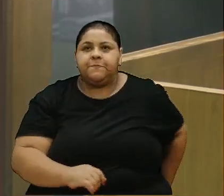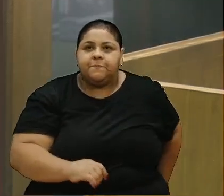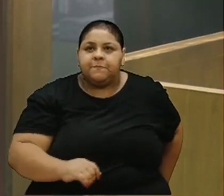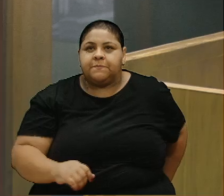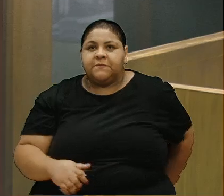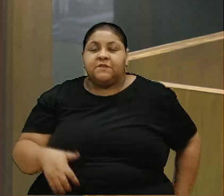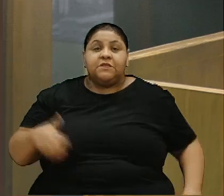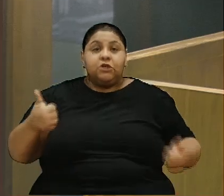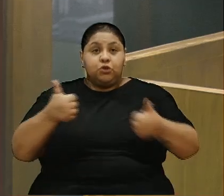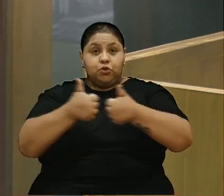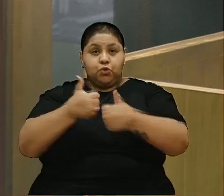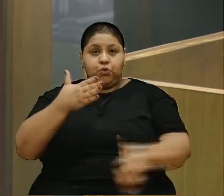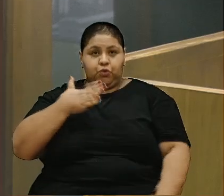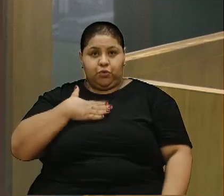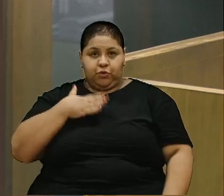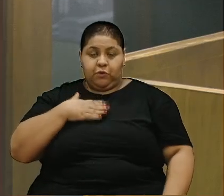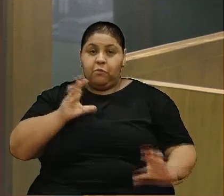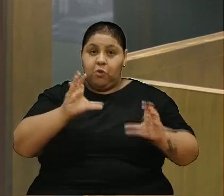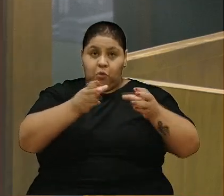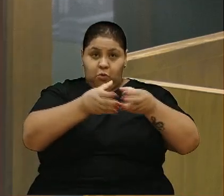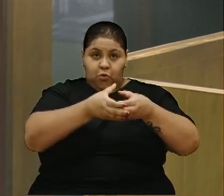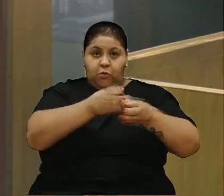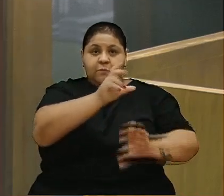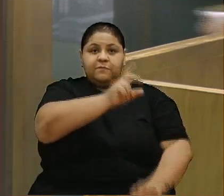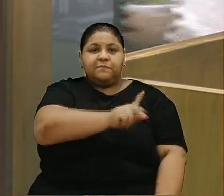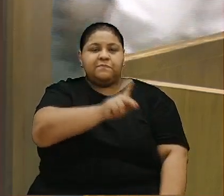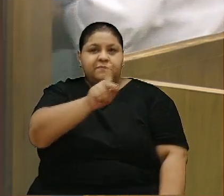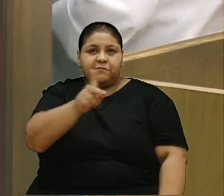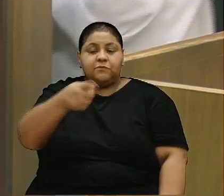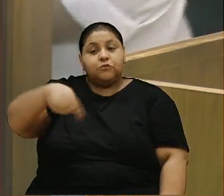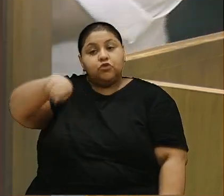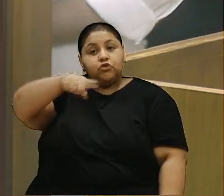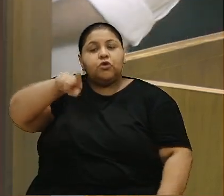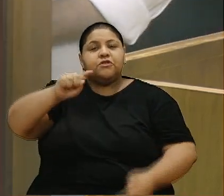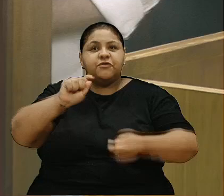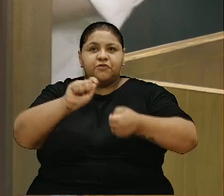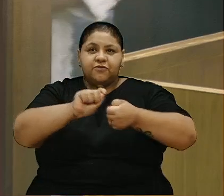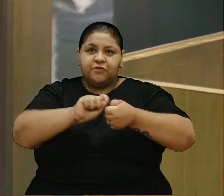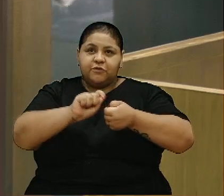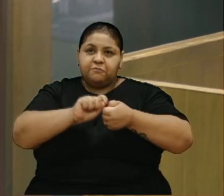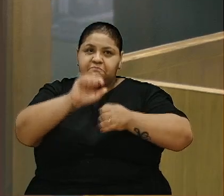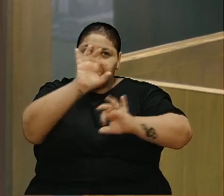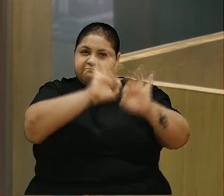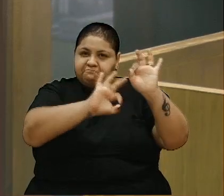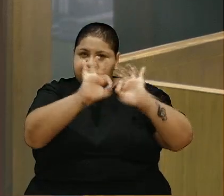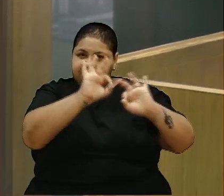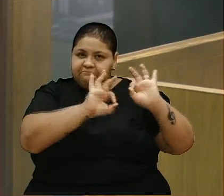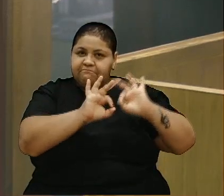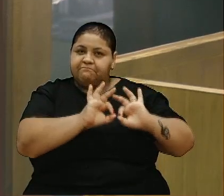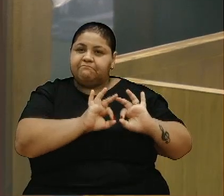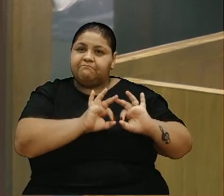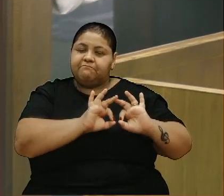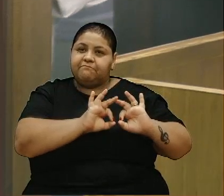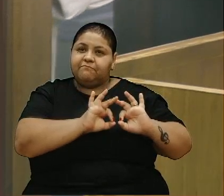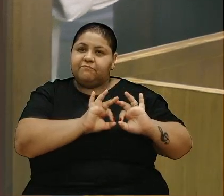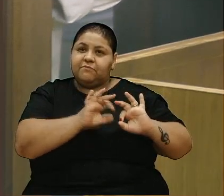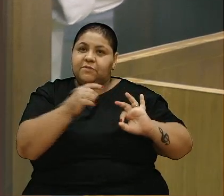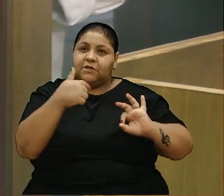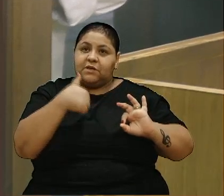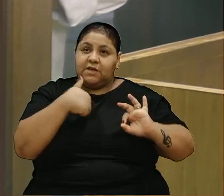Junto com a minha equipe de professores, nós fizemos um planejamento, o qual,